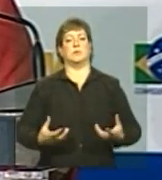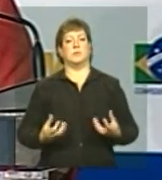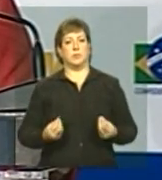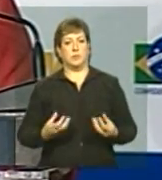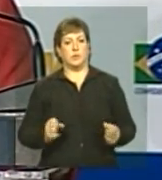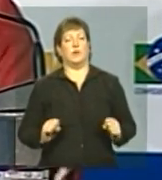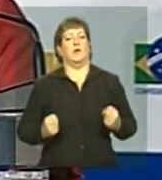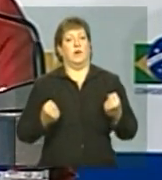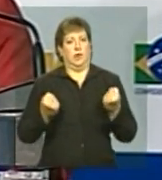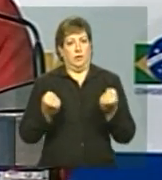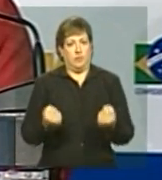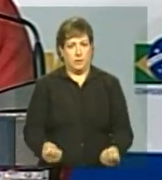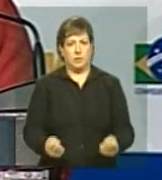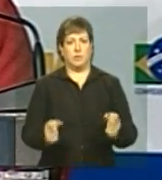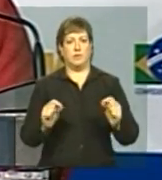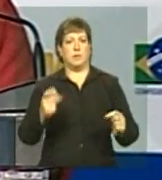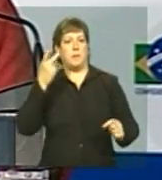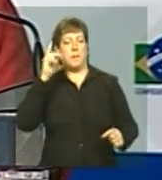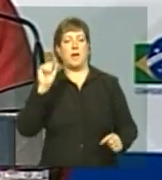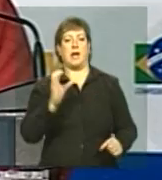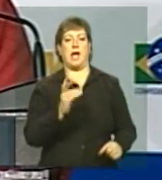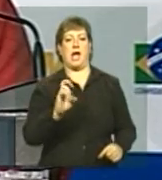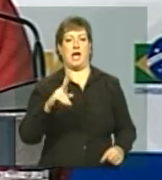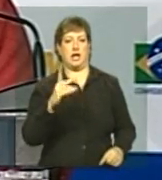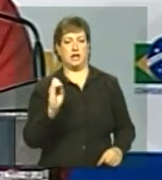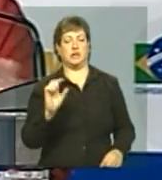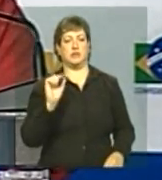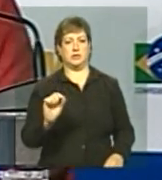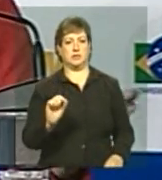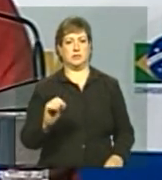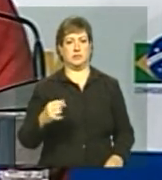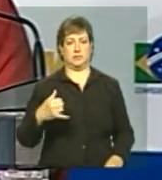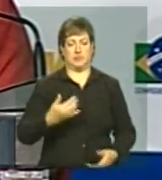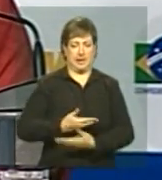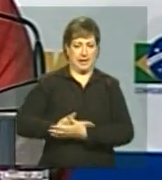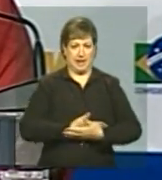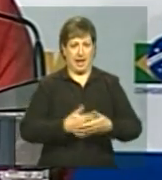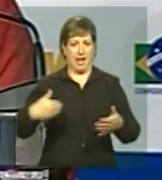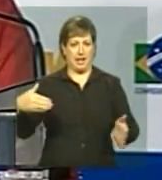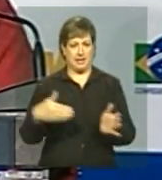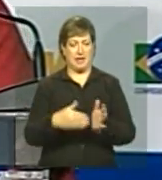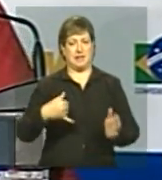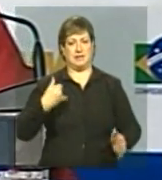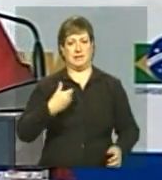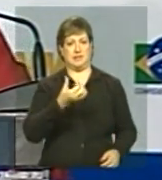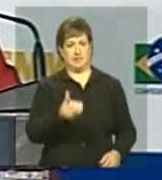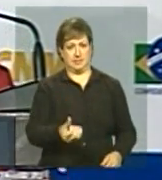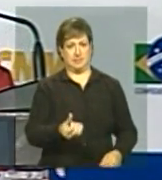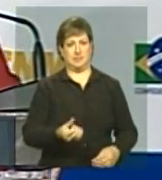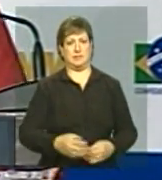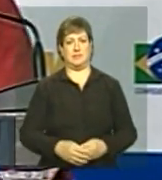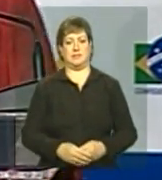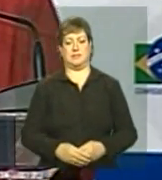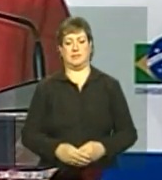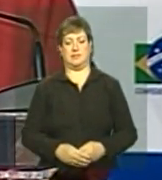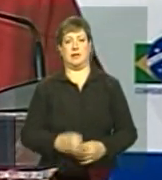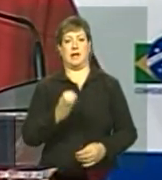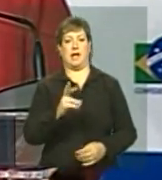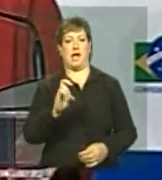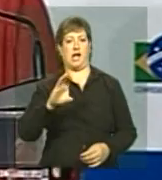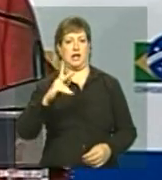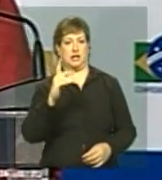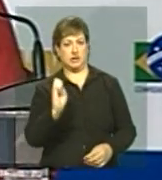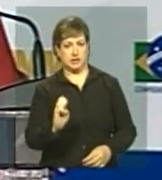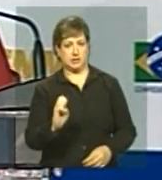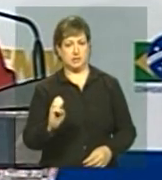nós não pouparemos esforços para as creches de 0 a 3 anos. Não pouparemos esforços. Não, creche é até de